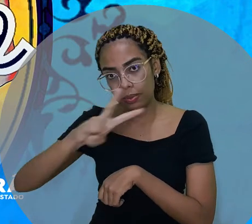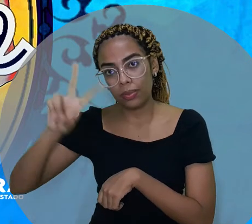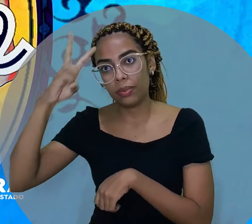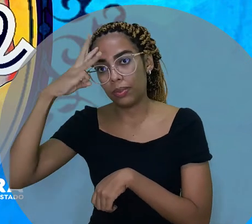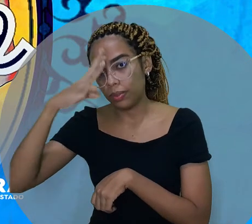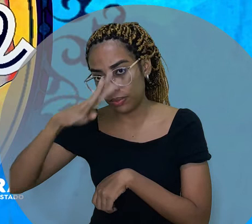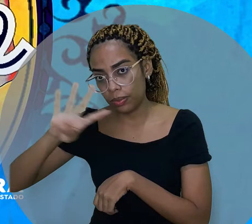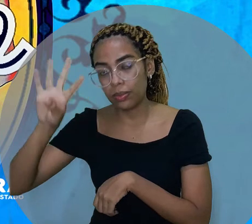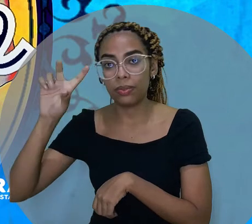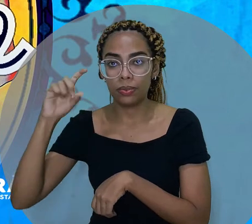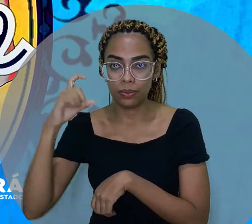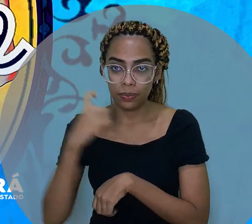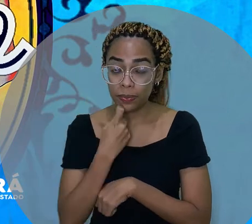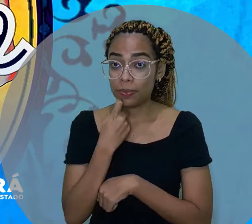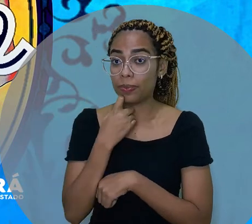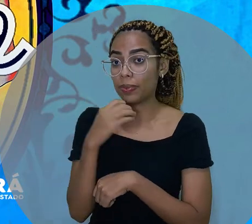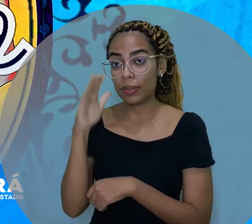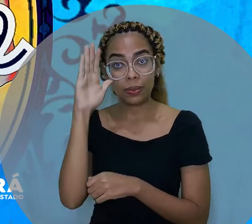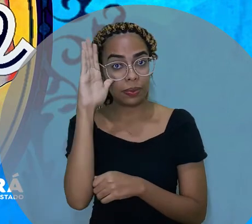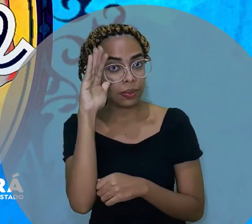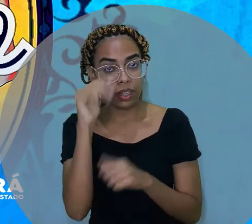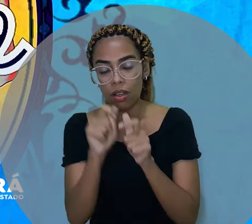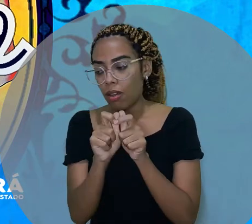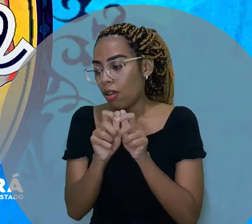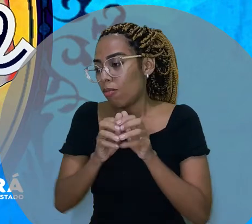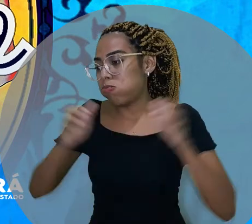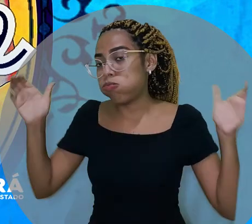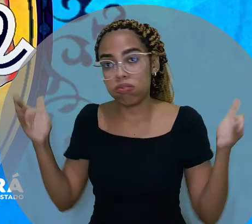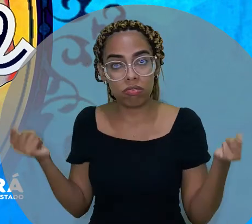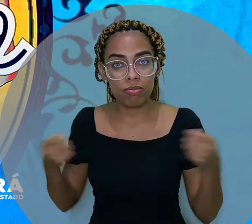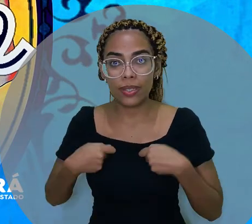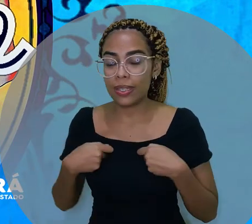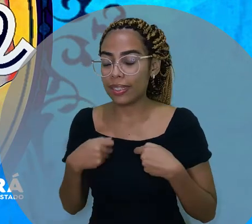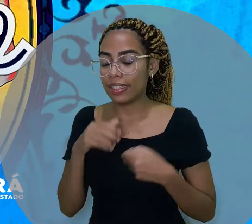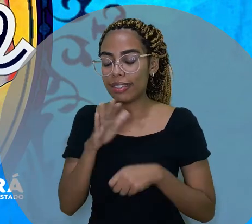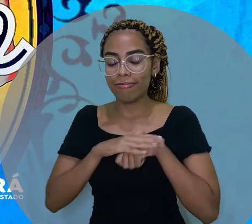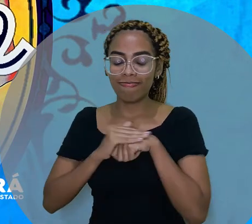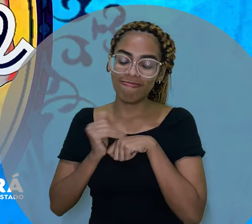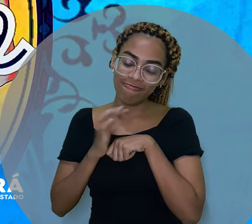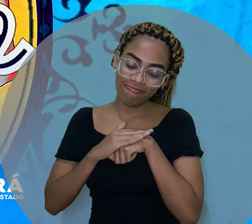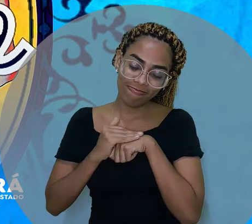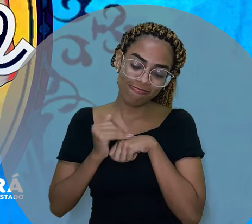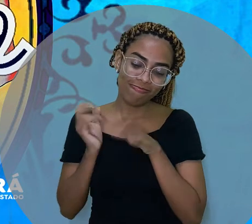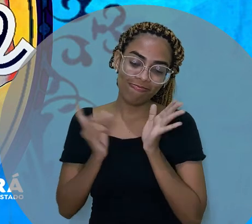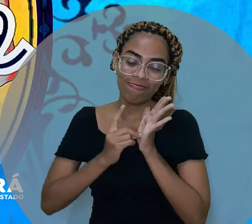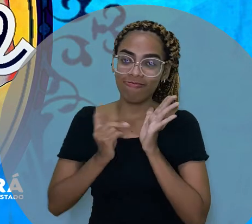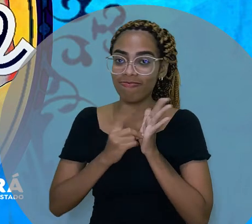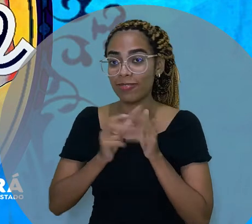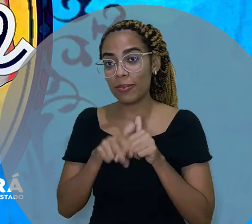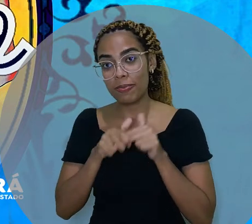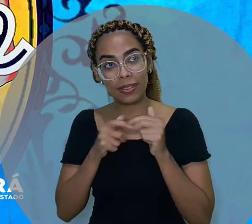Os dias corriam. Sua curiosidade crescia. Já reconhecia em si